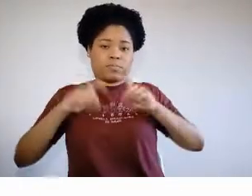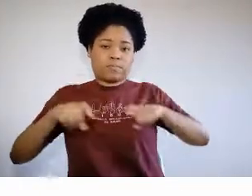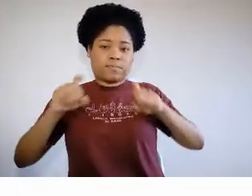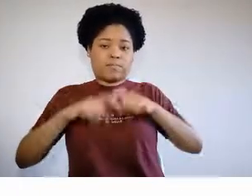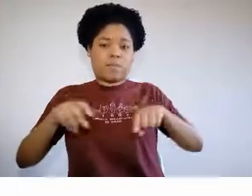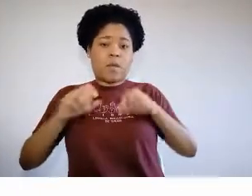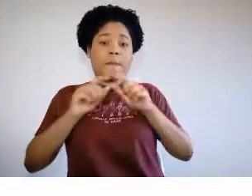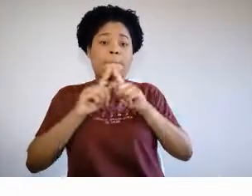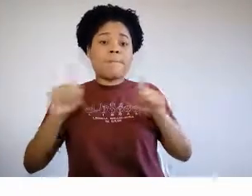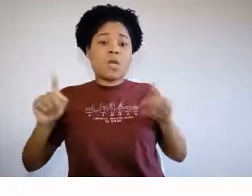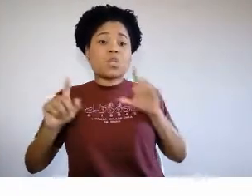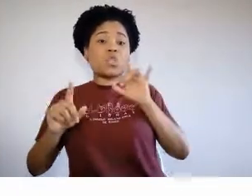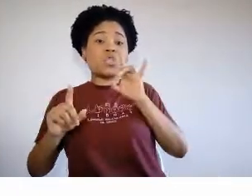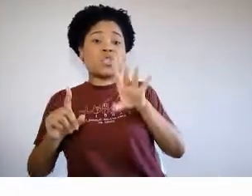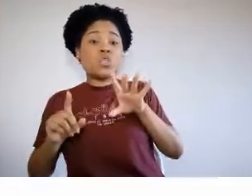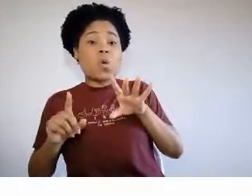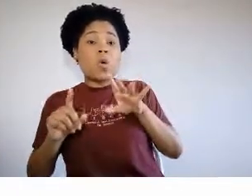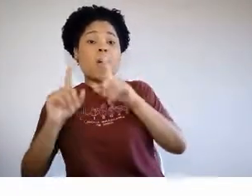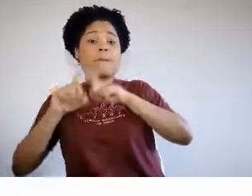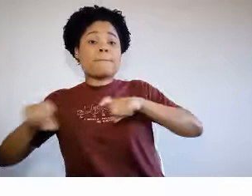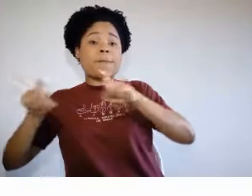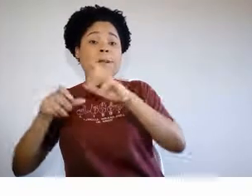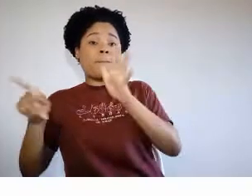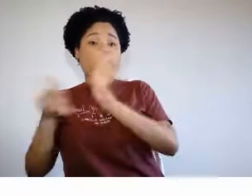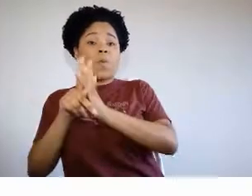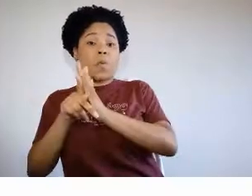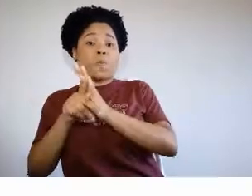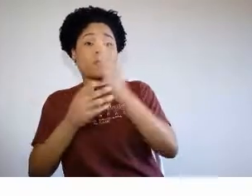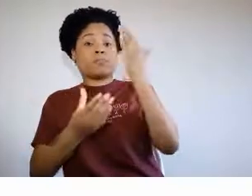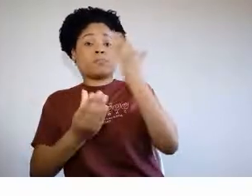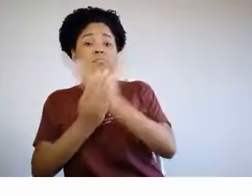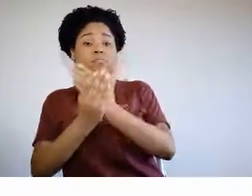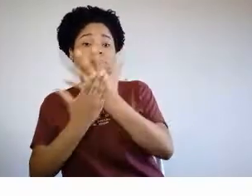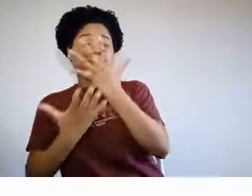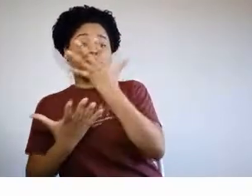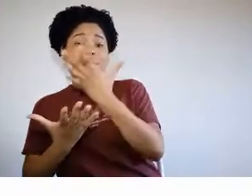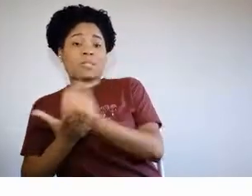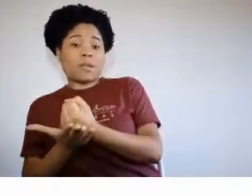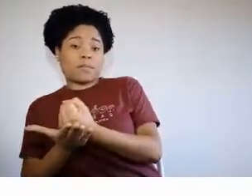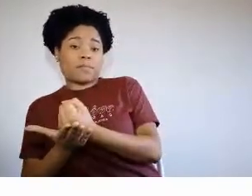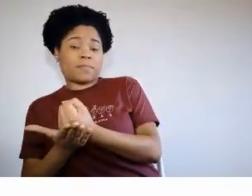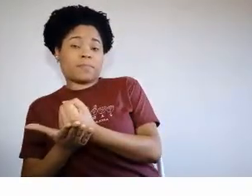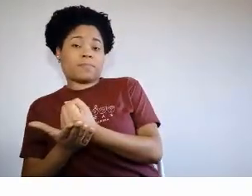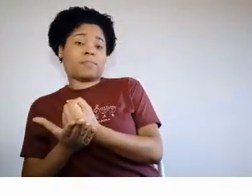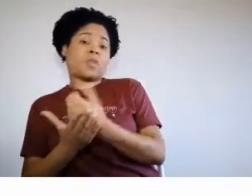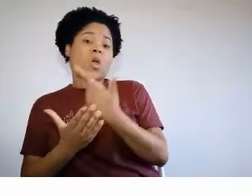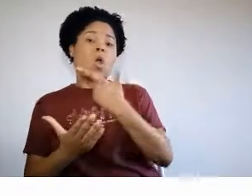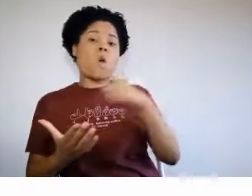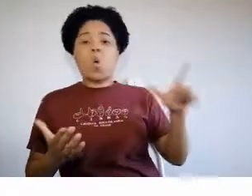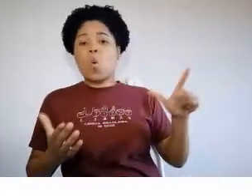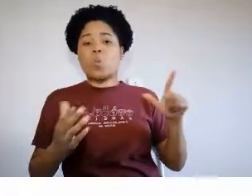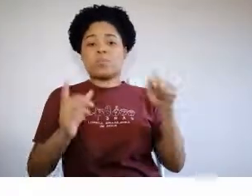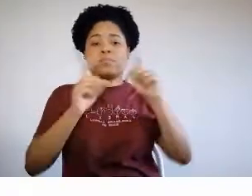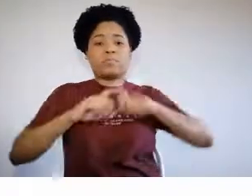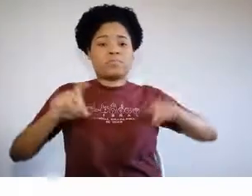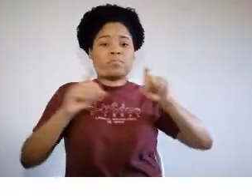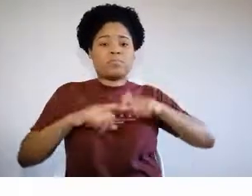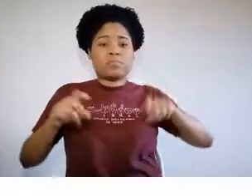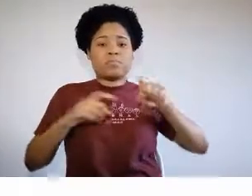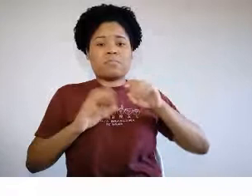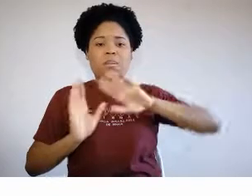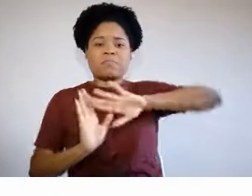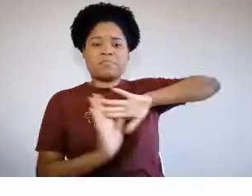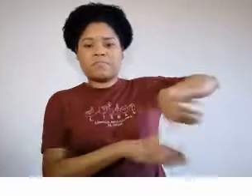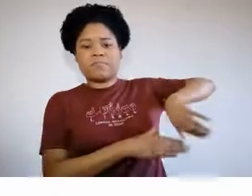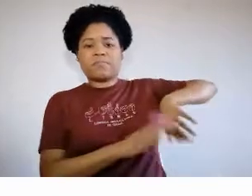todas essas máquinas. Somente a máquina que é dona do pacote recebe o pacote. As demais